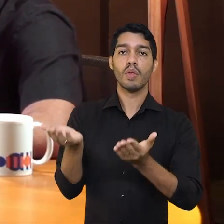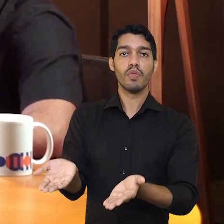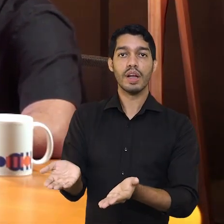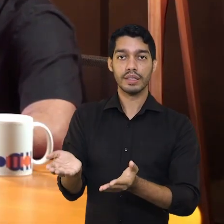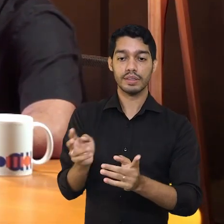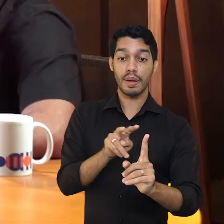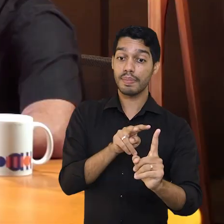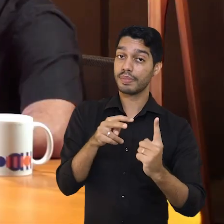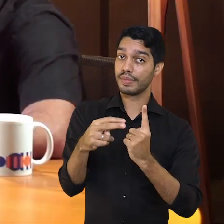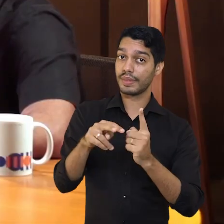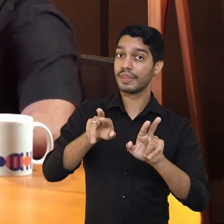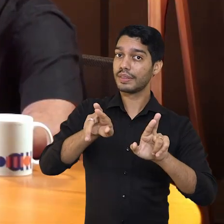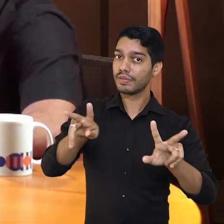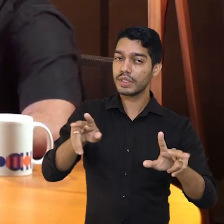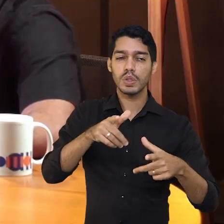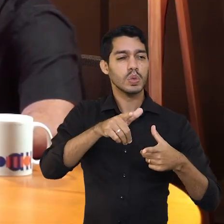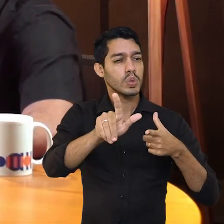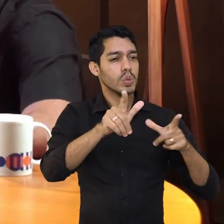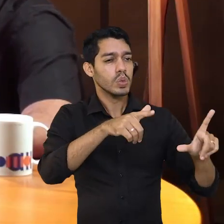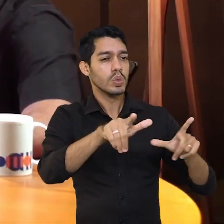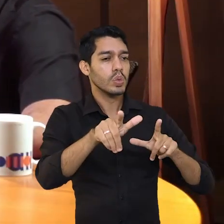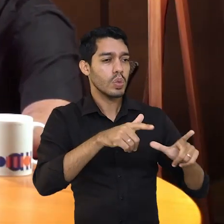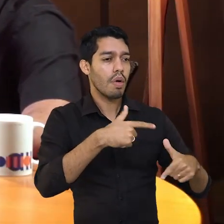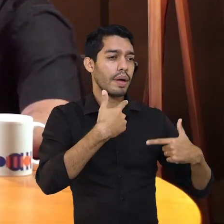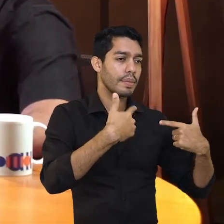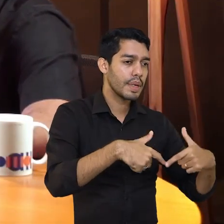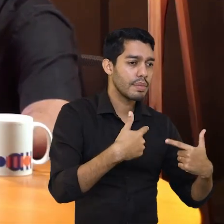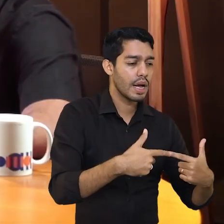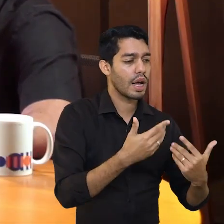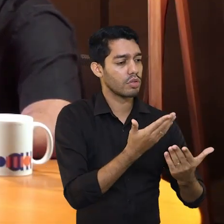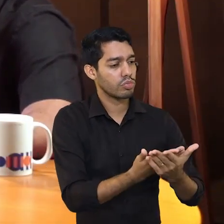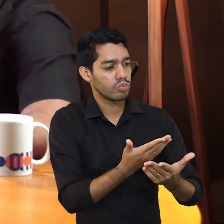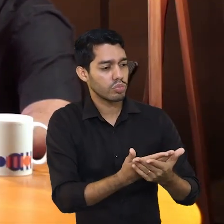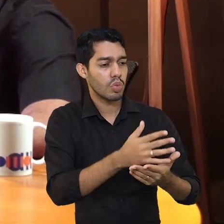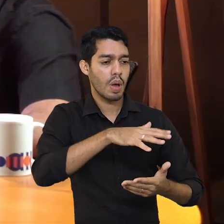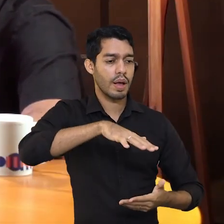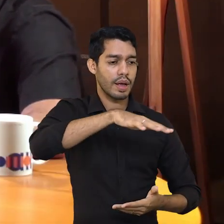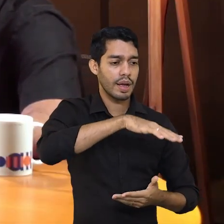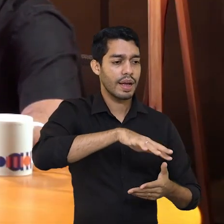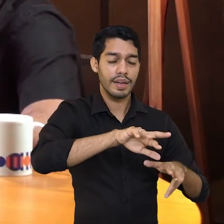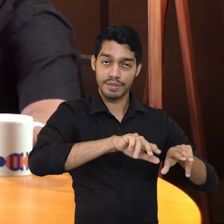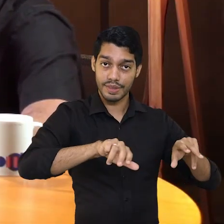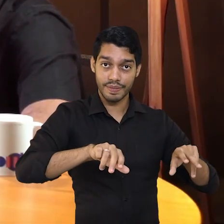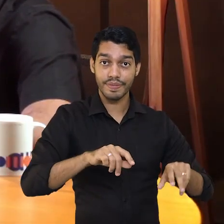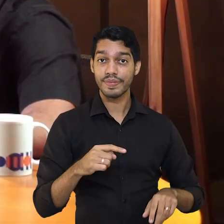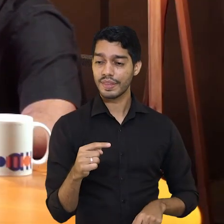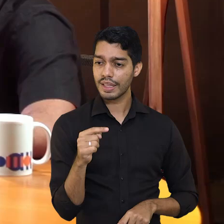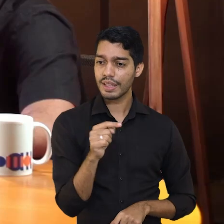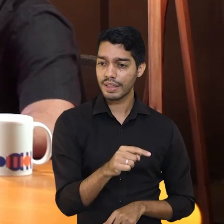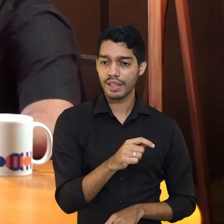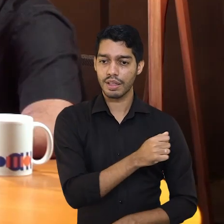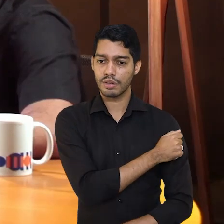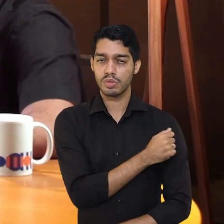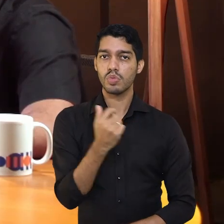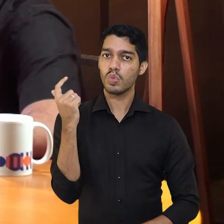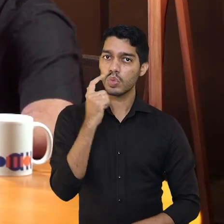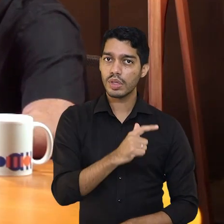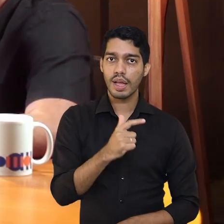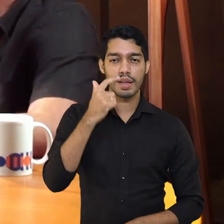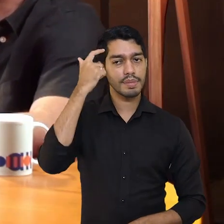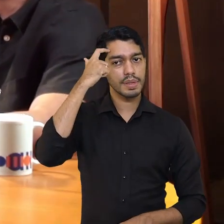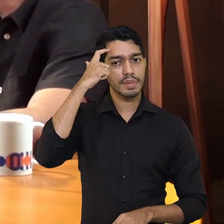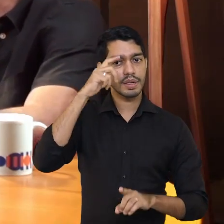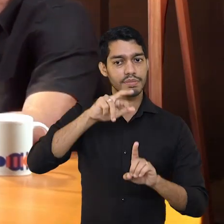esses alunos, outras possibilidades de carreiras, de estudos, de áreas do conhecimento, esse aluno vai conseguir diversificar